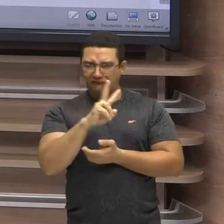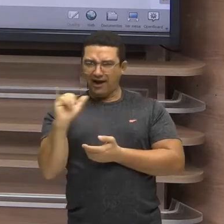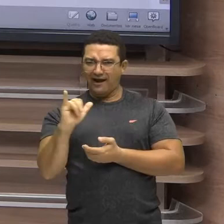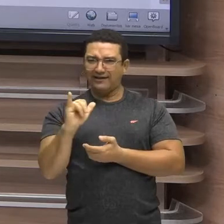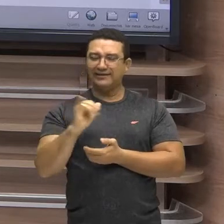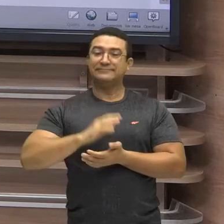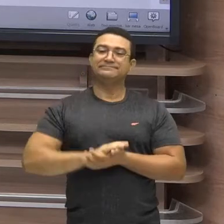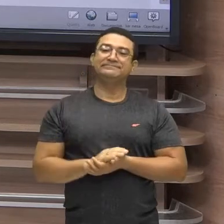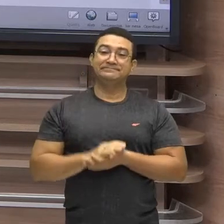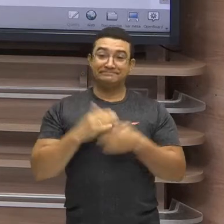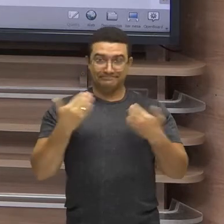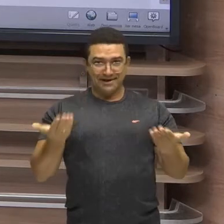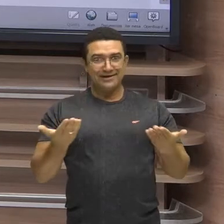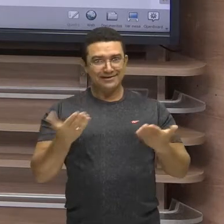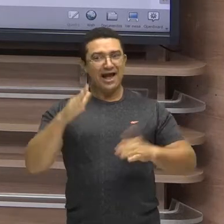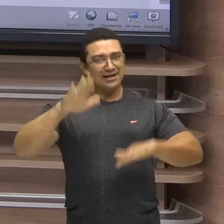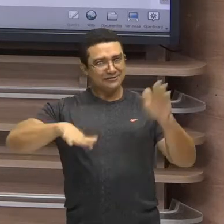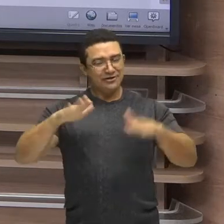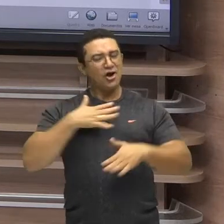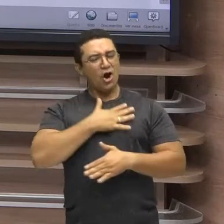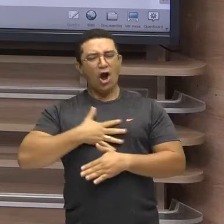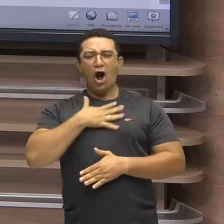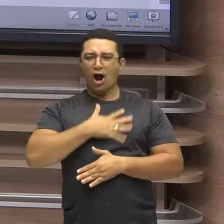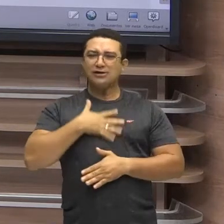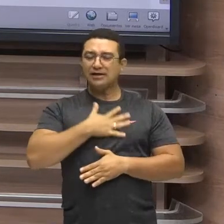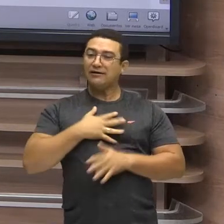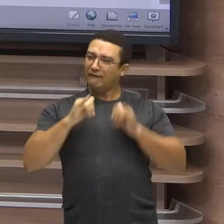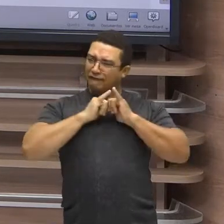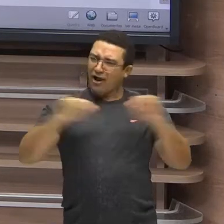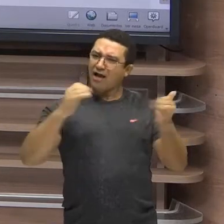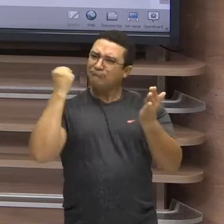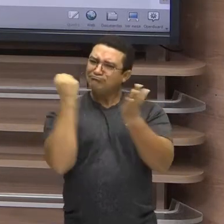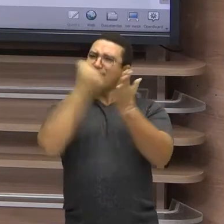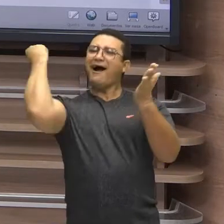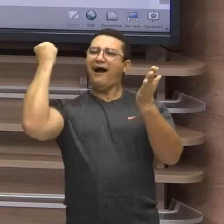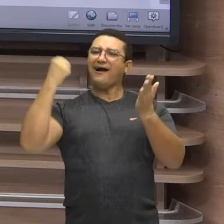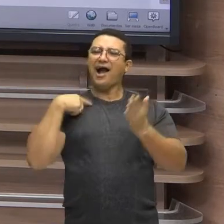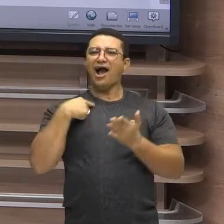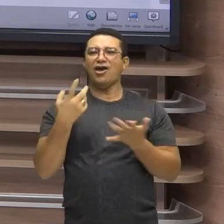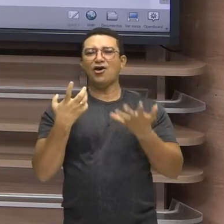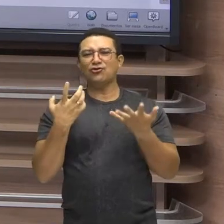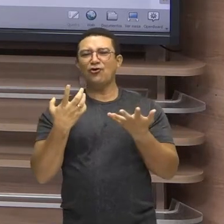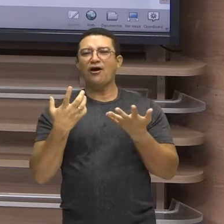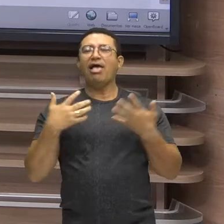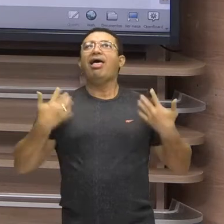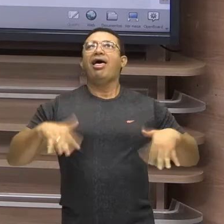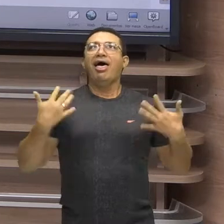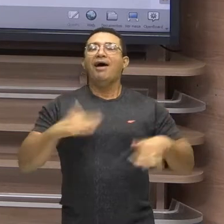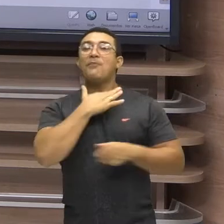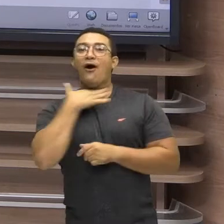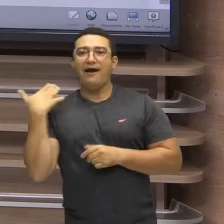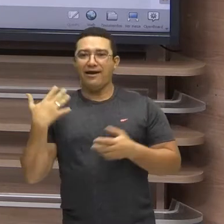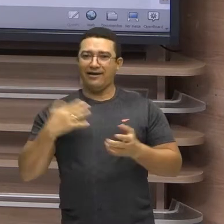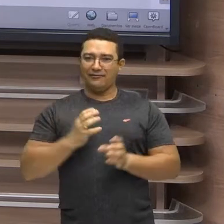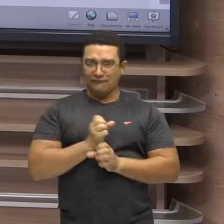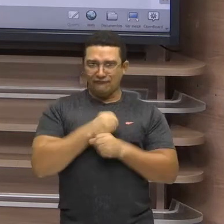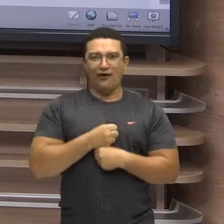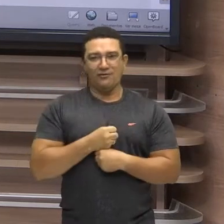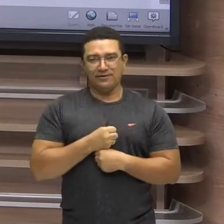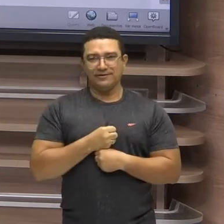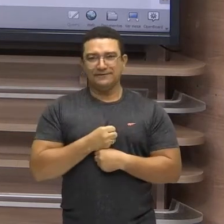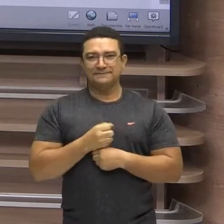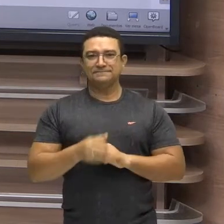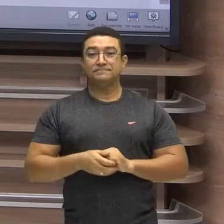a gente gosta mesmo de exagerar. Então, a gente vai verificar aqui um trecho de uma música